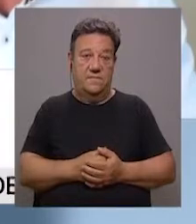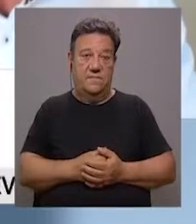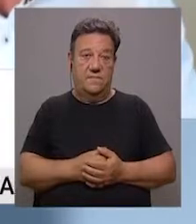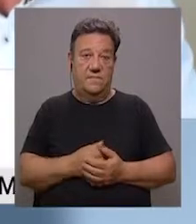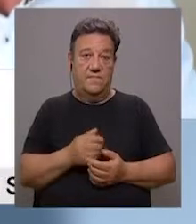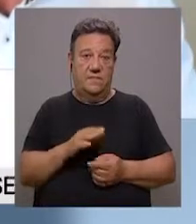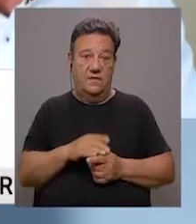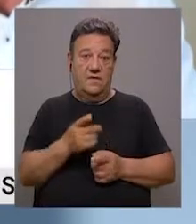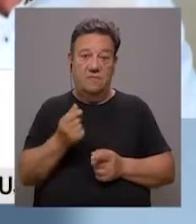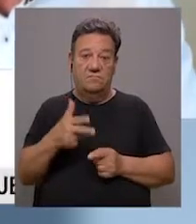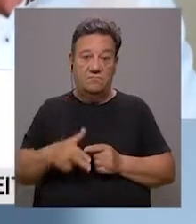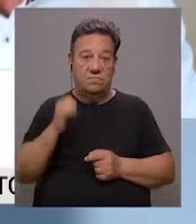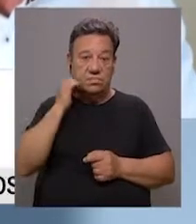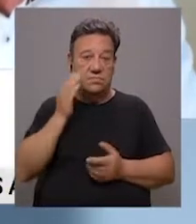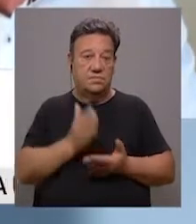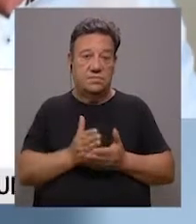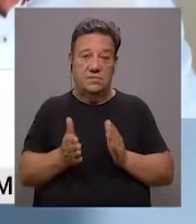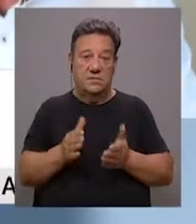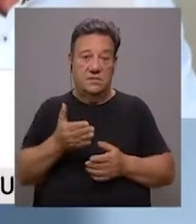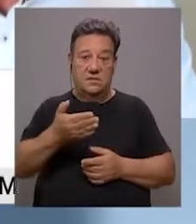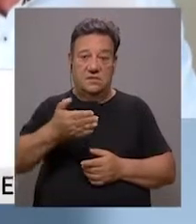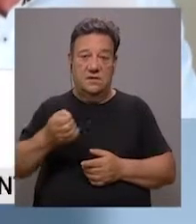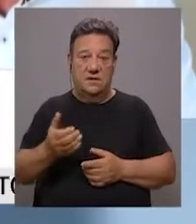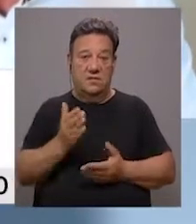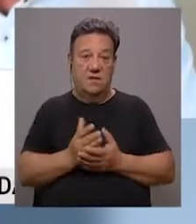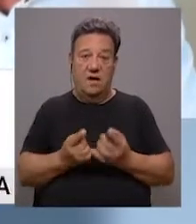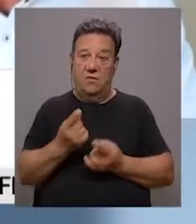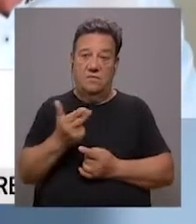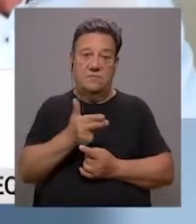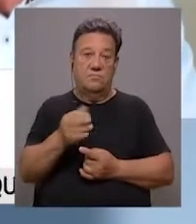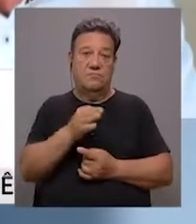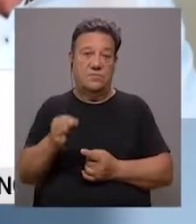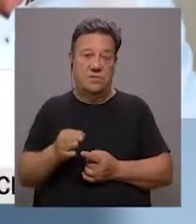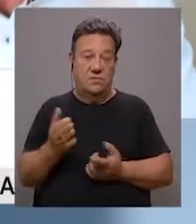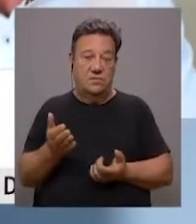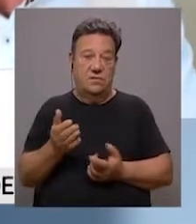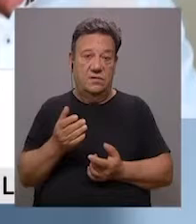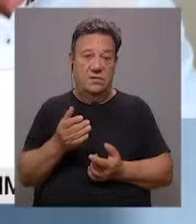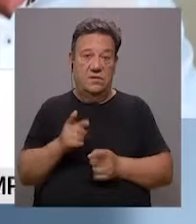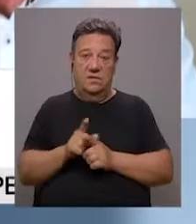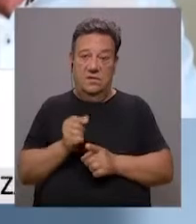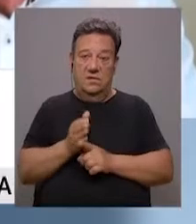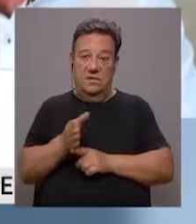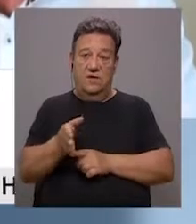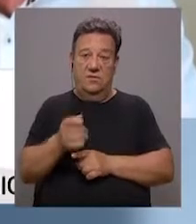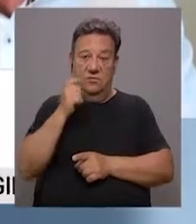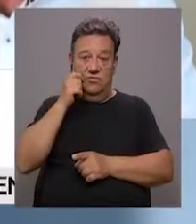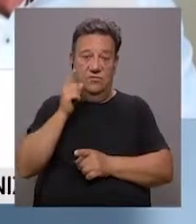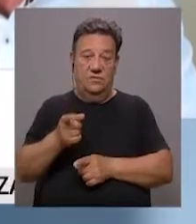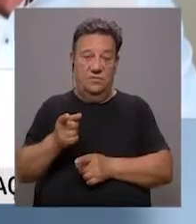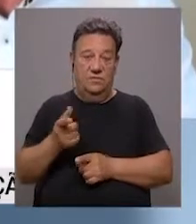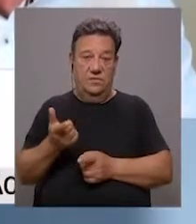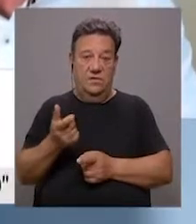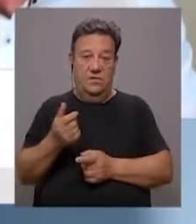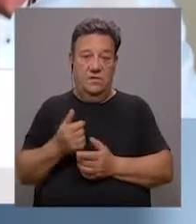de quebras que vão na ordem dos 70% a 100% de forma direta no setor turismo, do setor